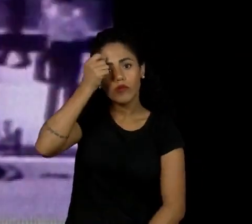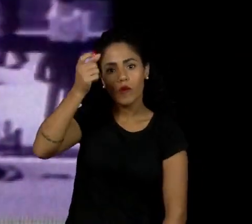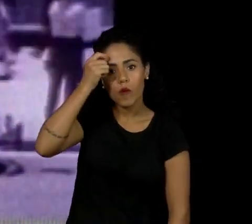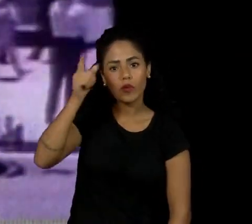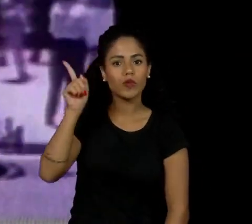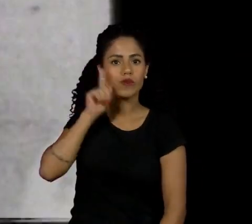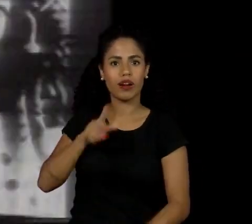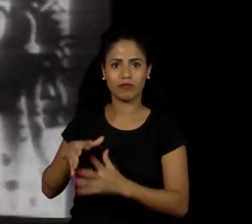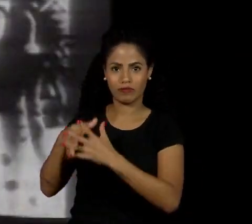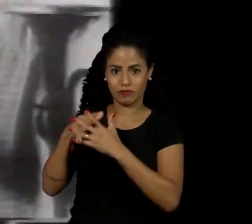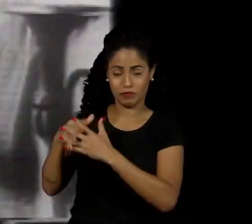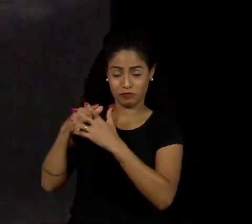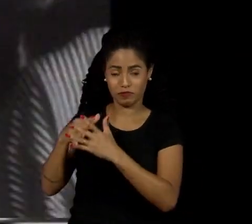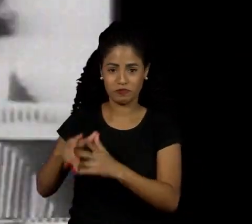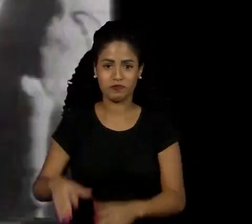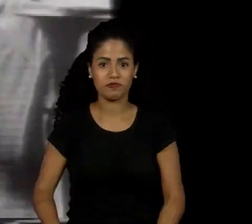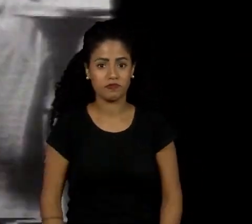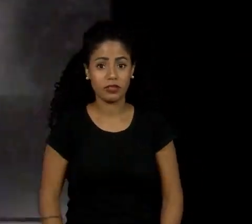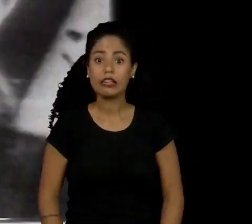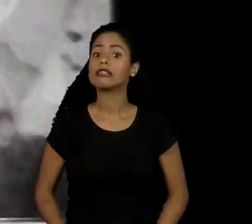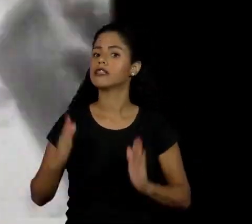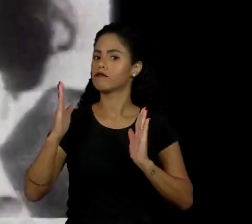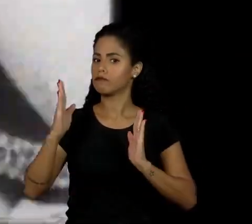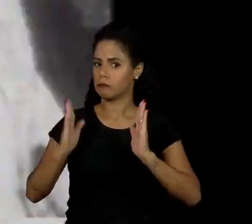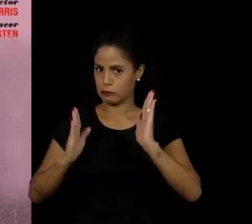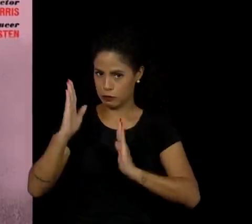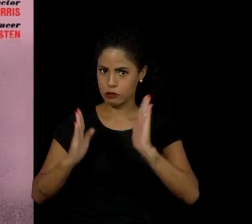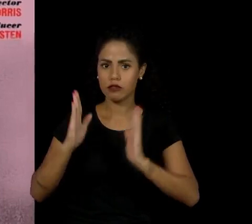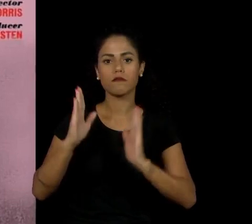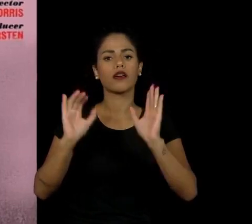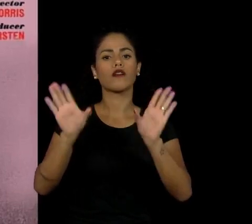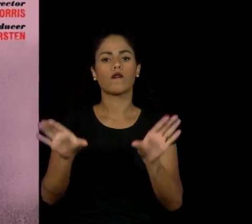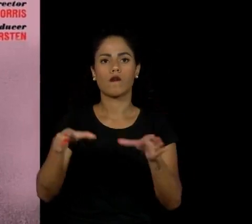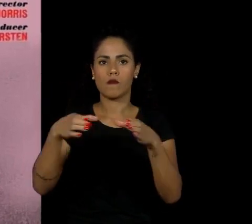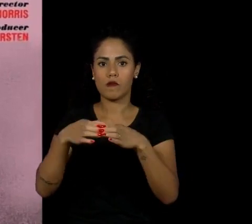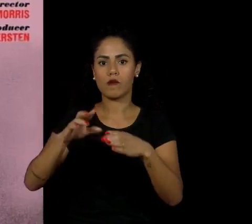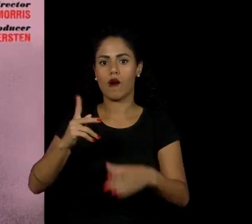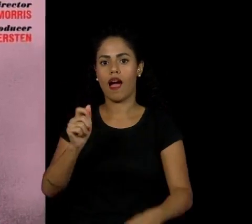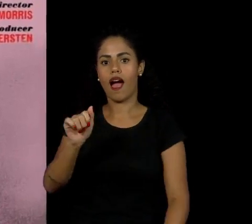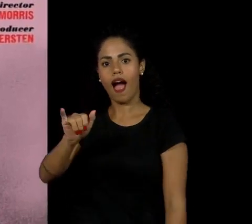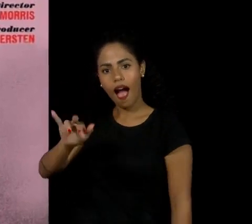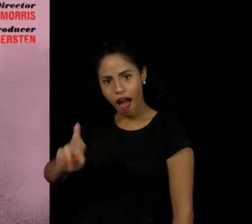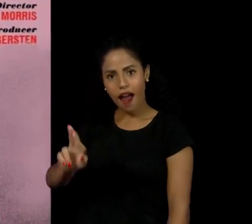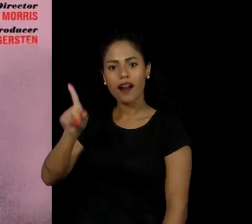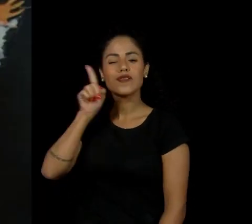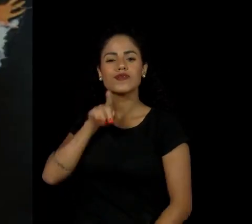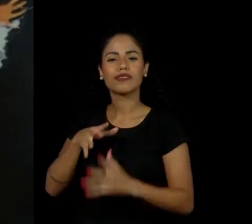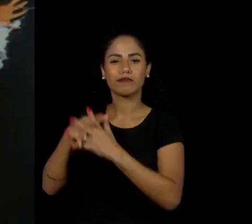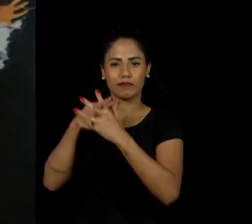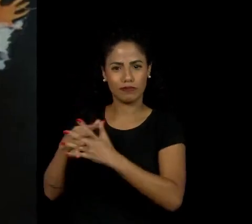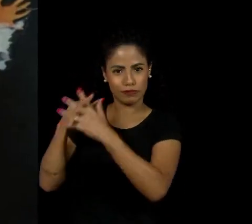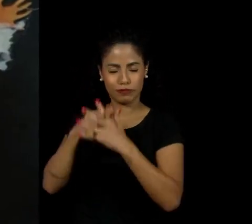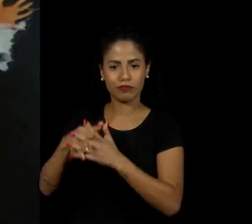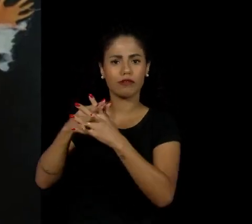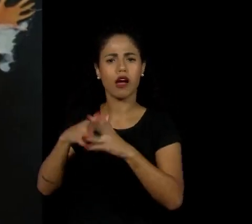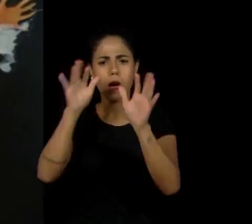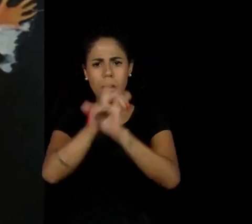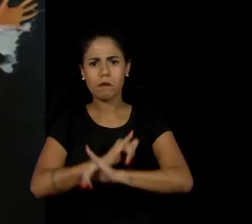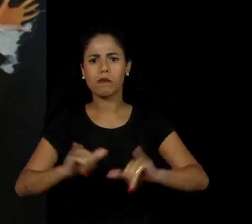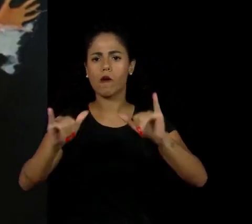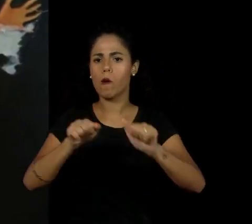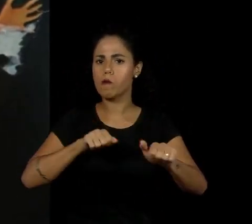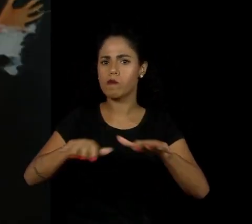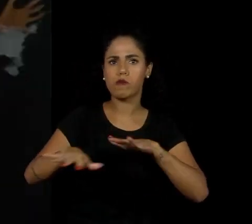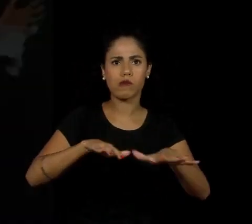americana. Foi nesse período que o espetáculo musical Hair estreou nos Estados Unidos, retratando o movimento